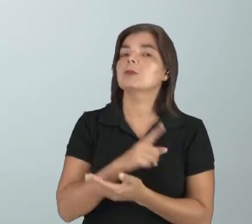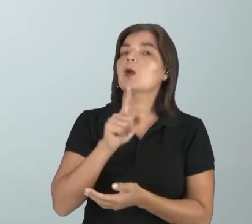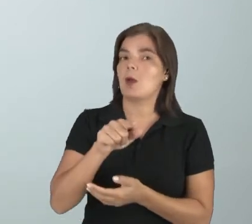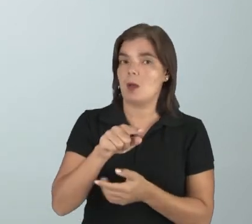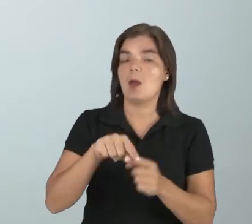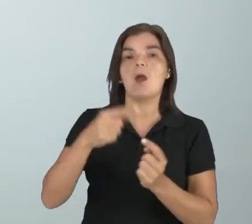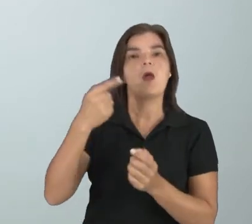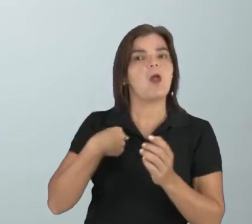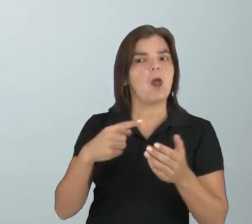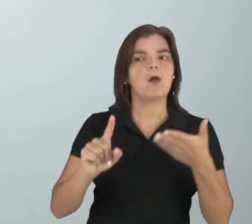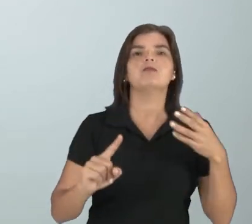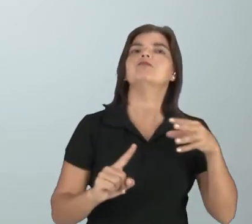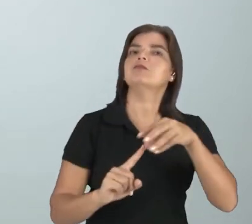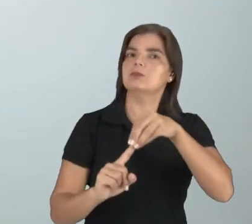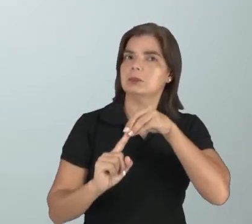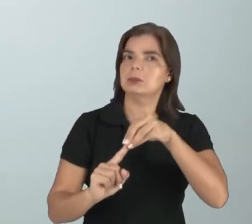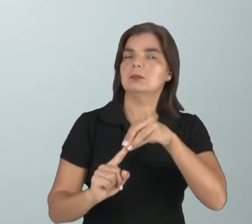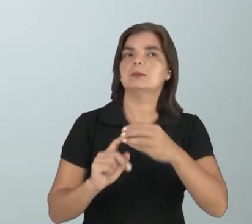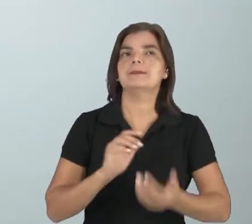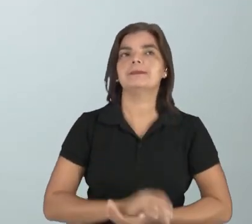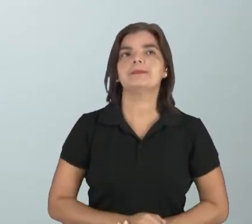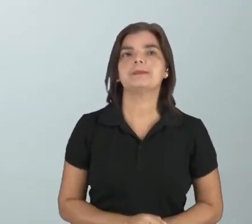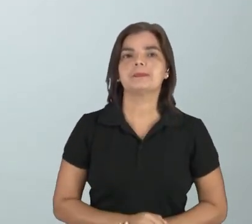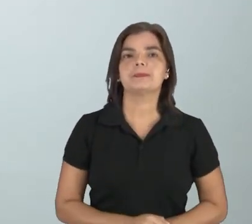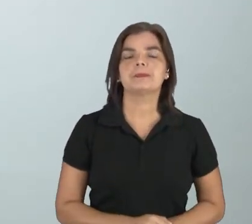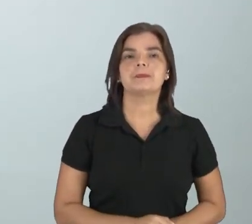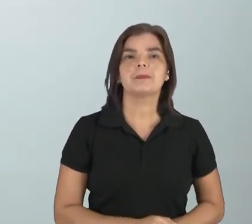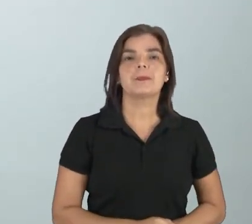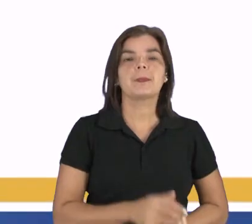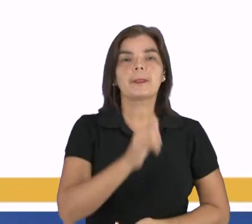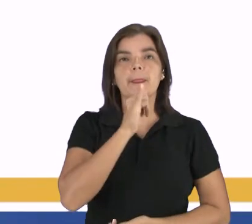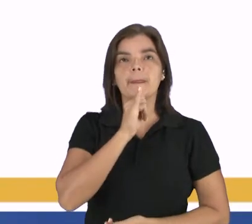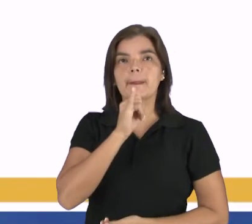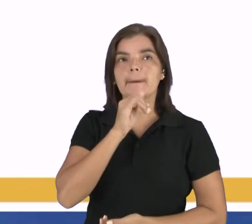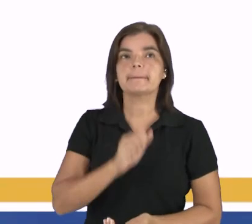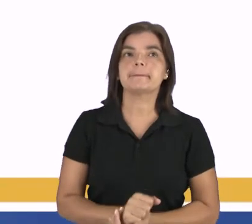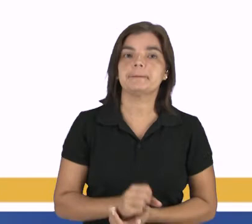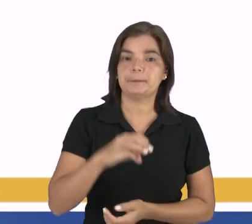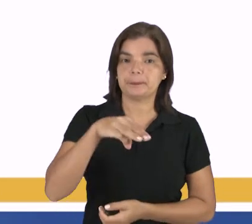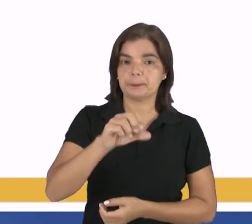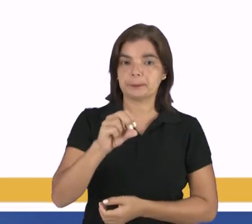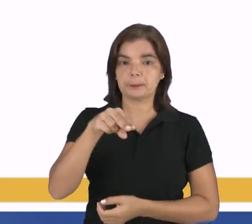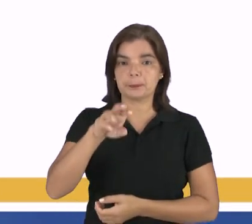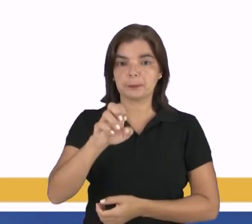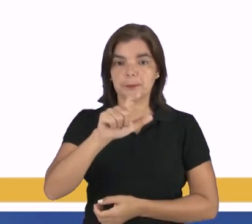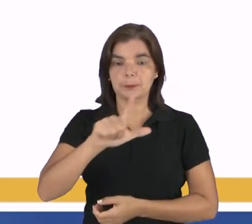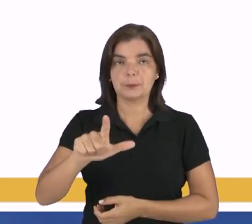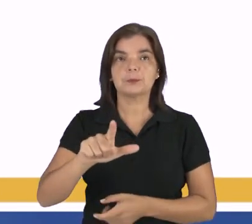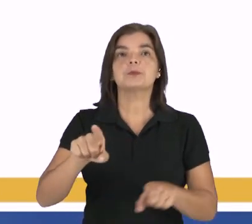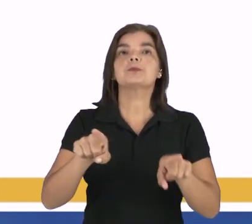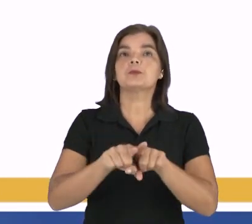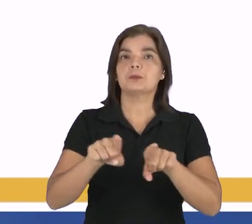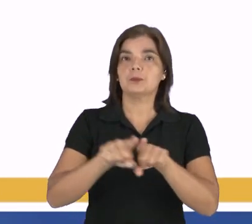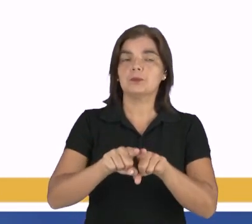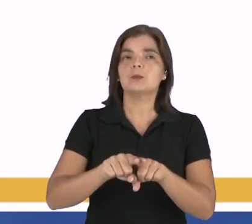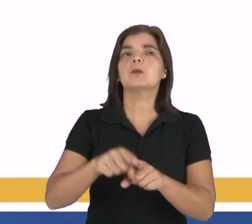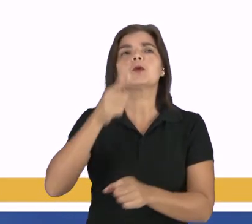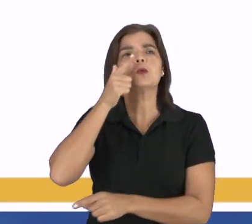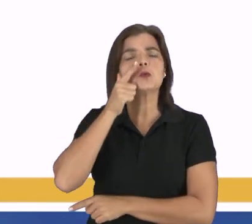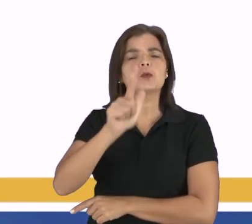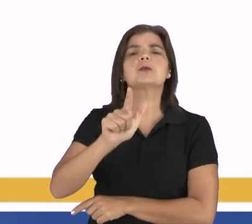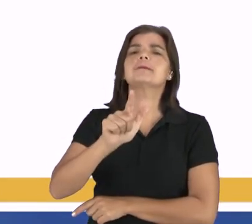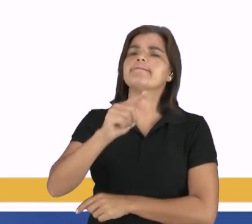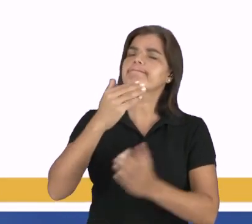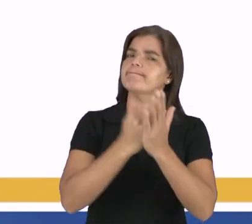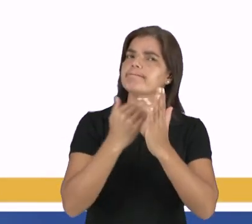uma intencionalidade. Olha aqui, um exemplo. Manuel Peixoto da Silva Peixoto